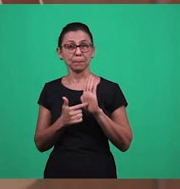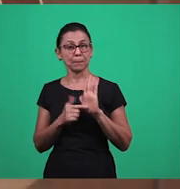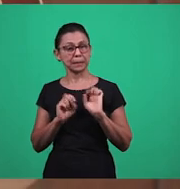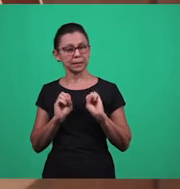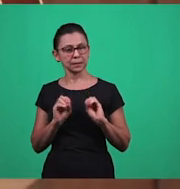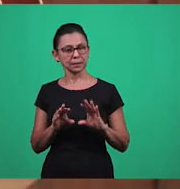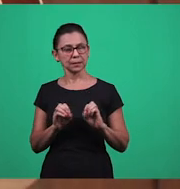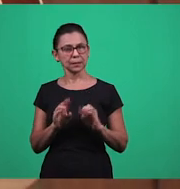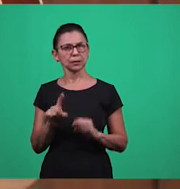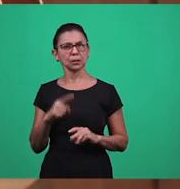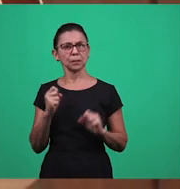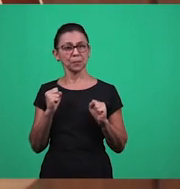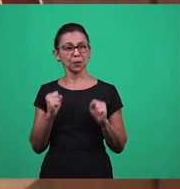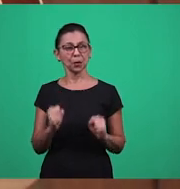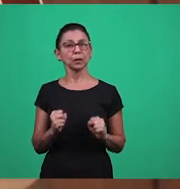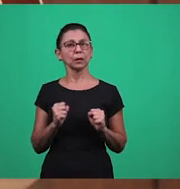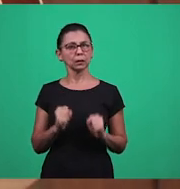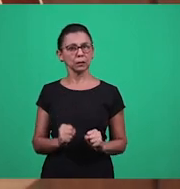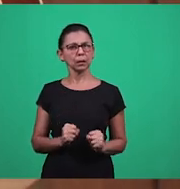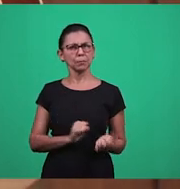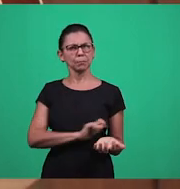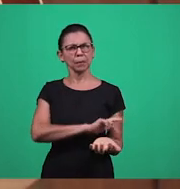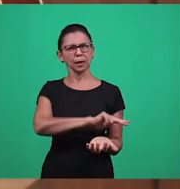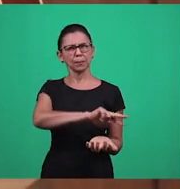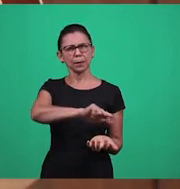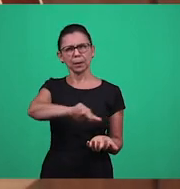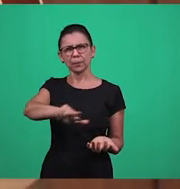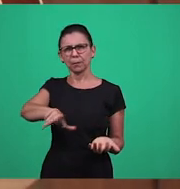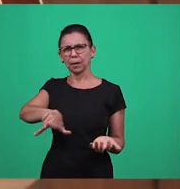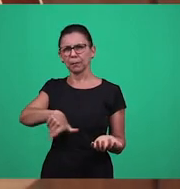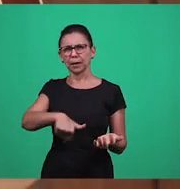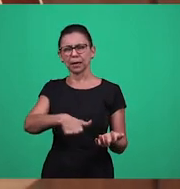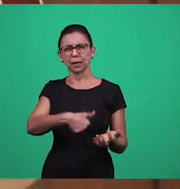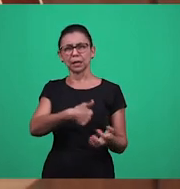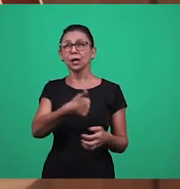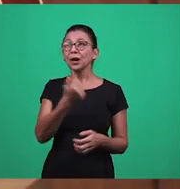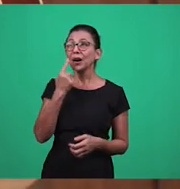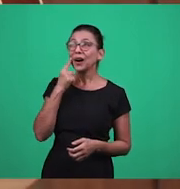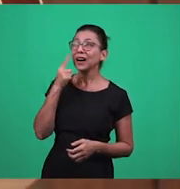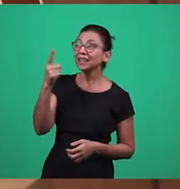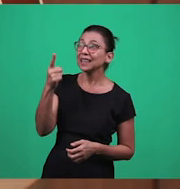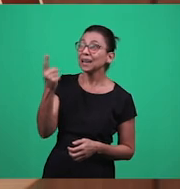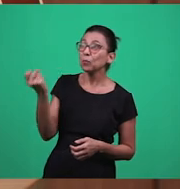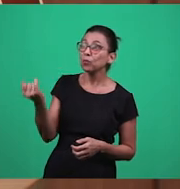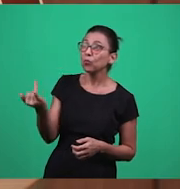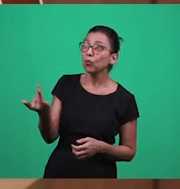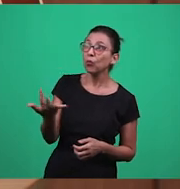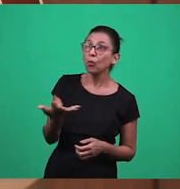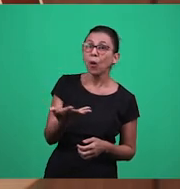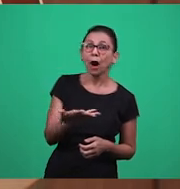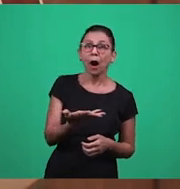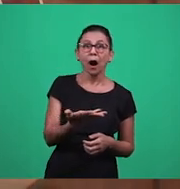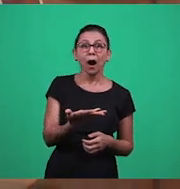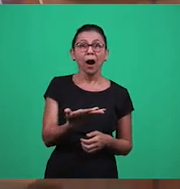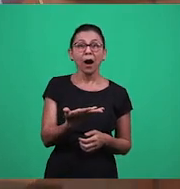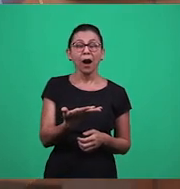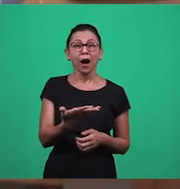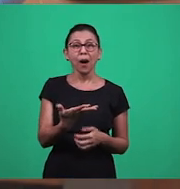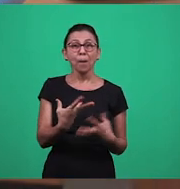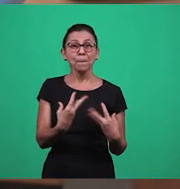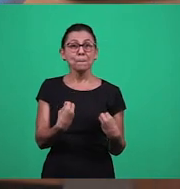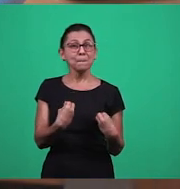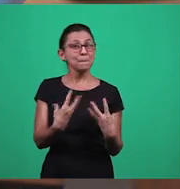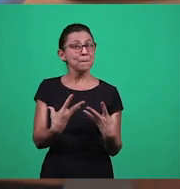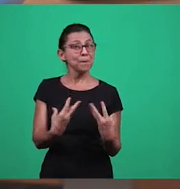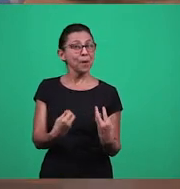Bíblia diz que nós podemos tocar com vários instrumentos. Olha aqui quantos instrumentos que nós